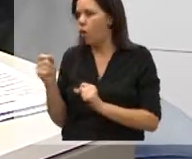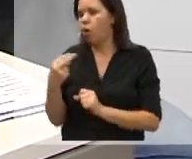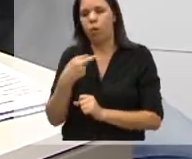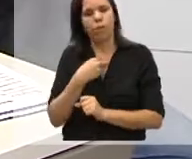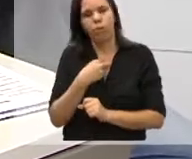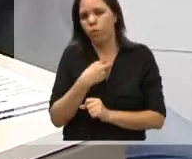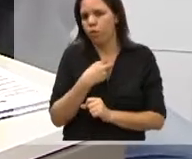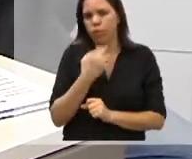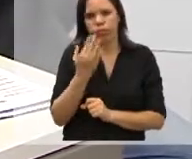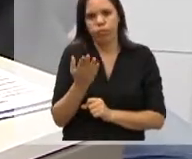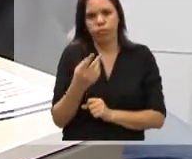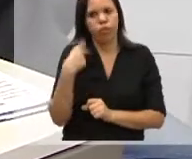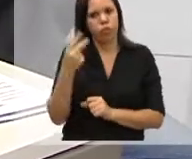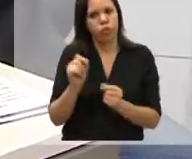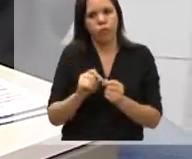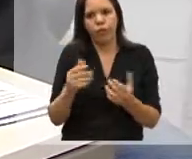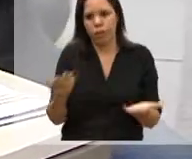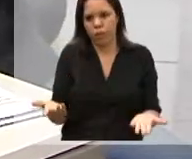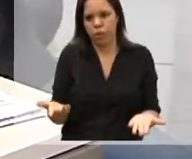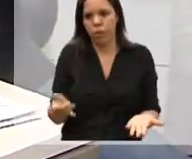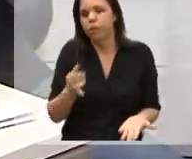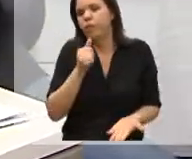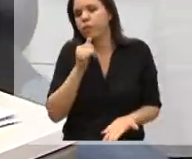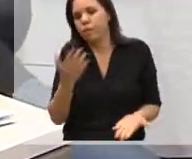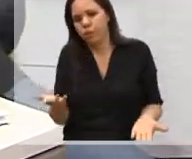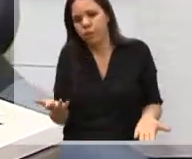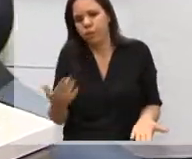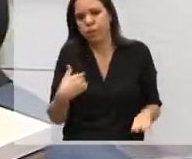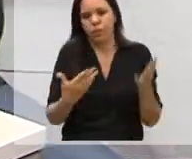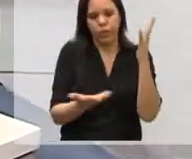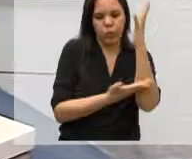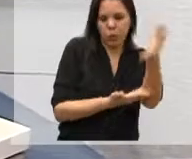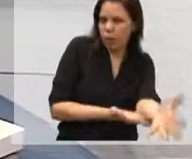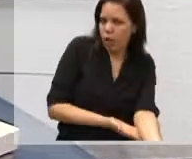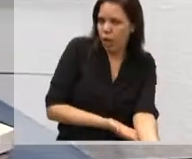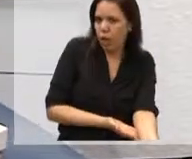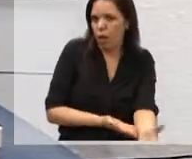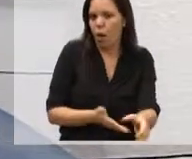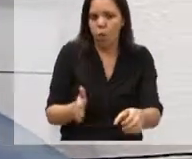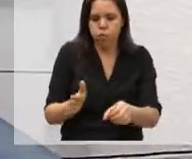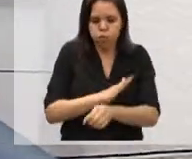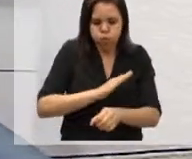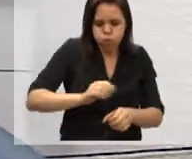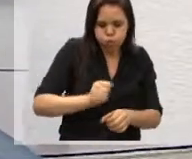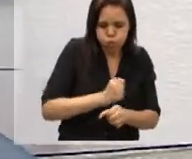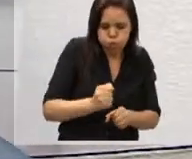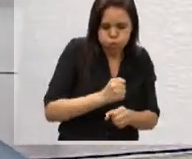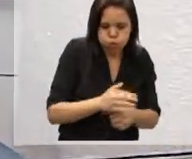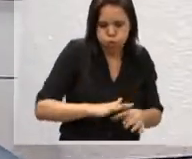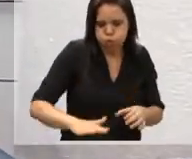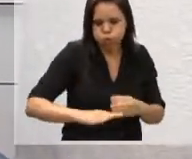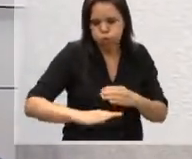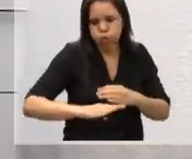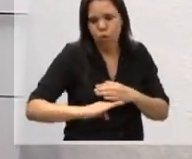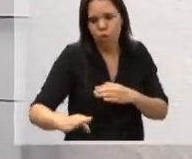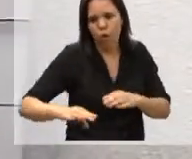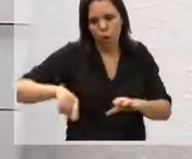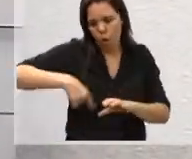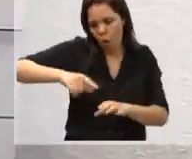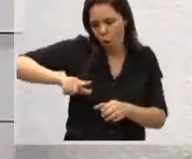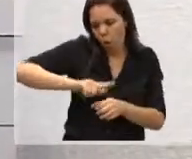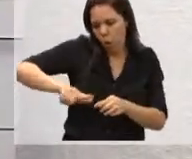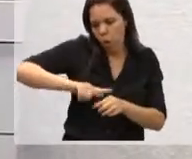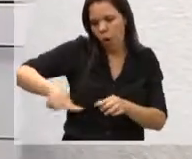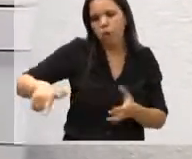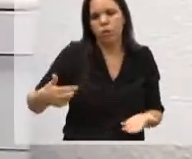não cabem ao vereador. Digo sempre isso. Por exemplo, podar árvore, tapar buraco, limpeza de bueiro, tudo